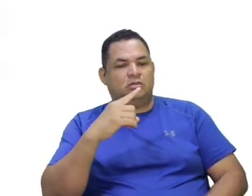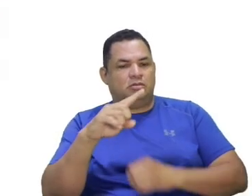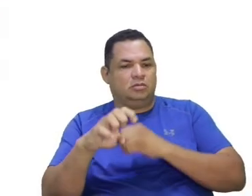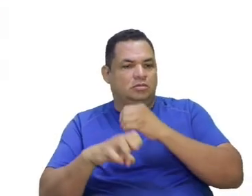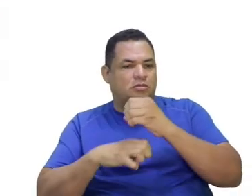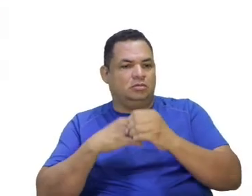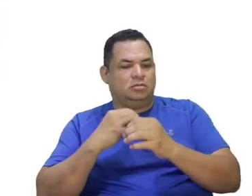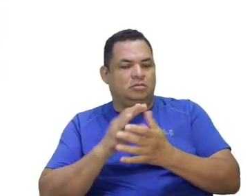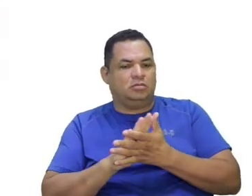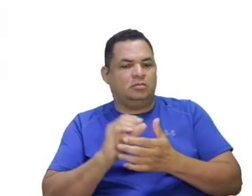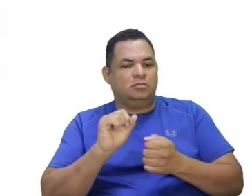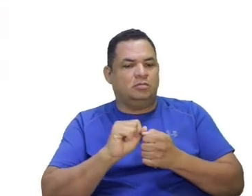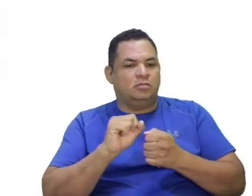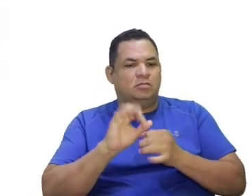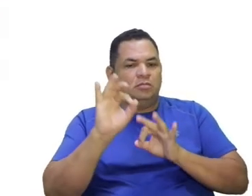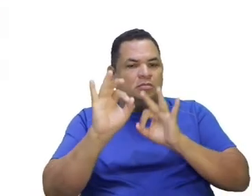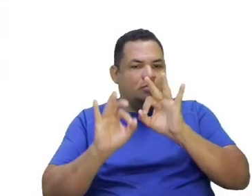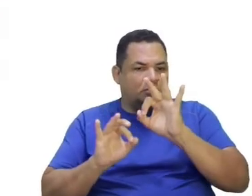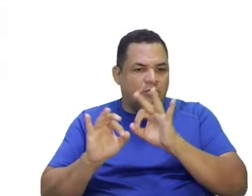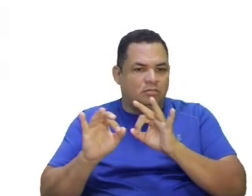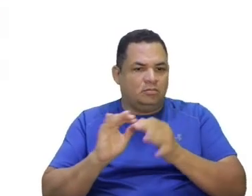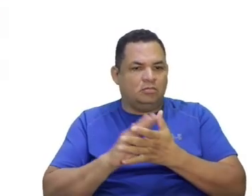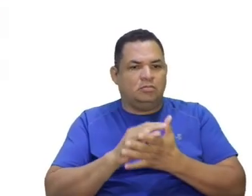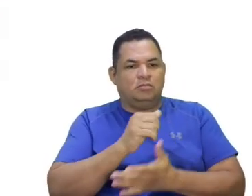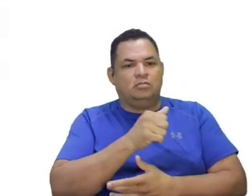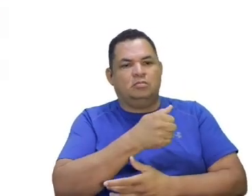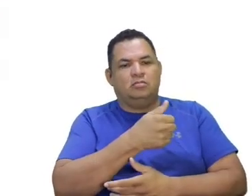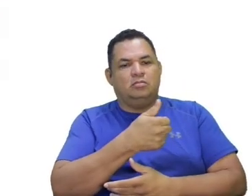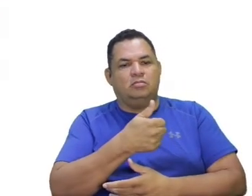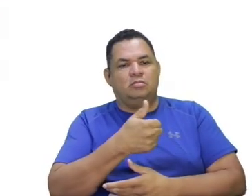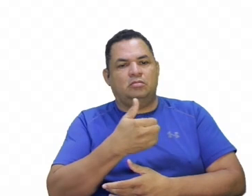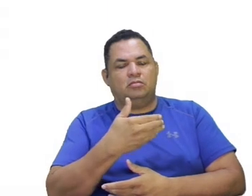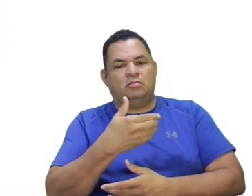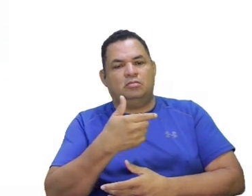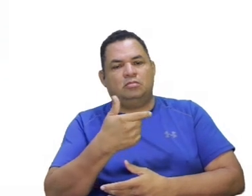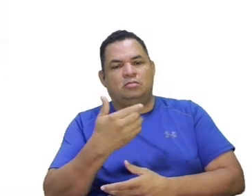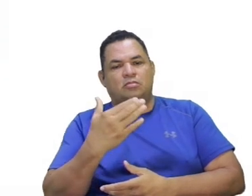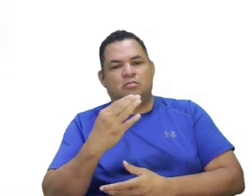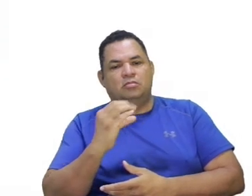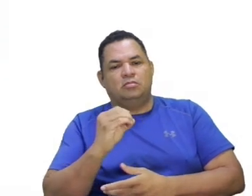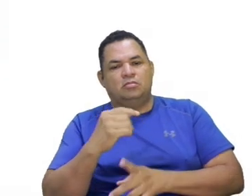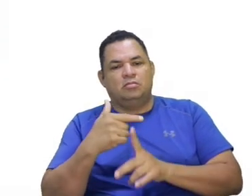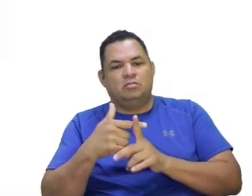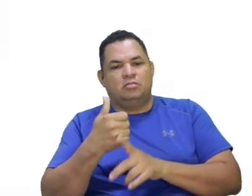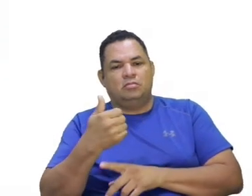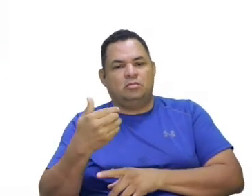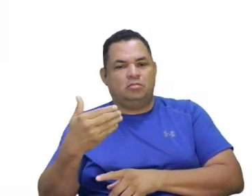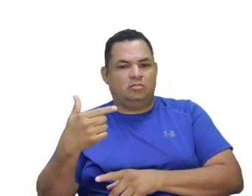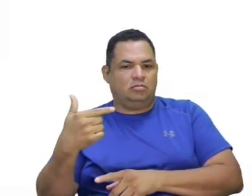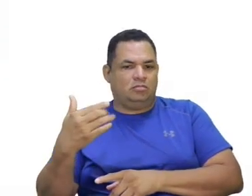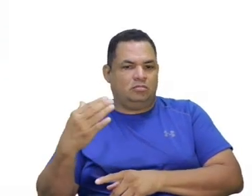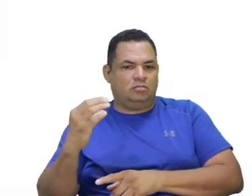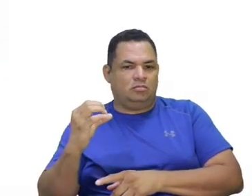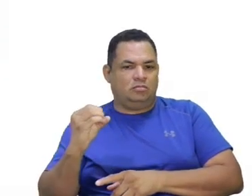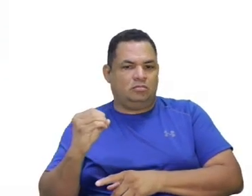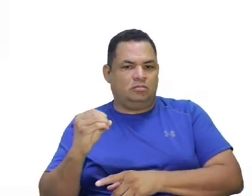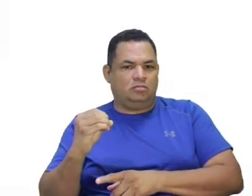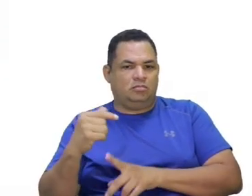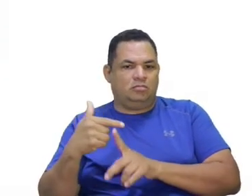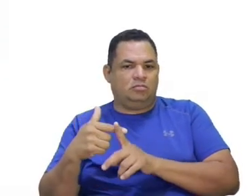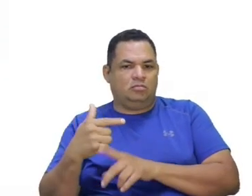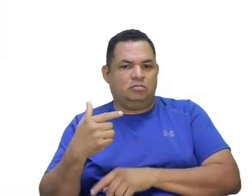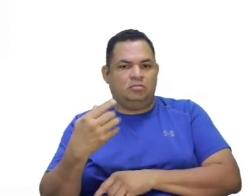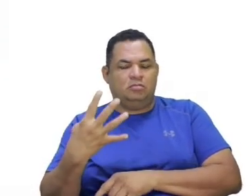elétrons. Então, fazendo a distribuição, aqui eu tenho 10 elétrons, aqui mais 10 elétrons e aqui no